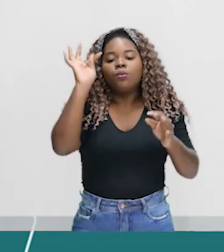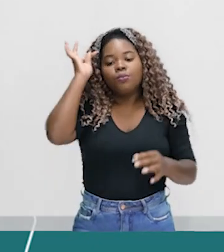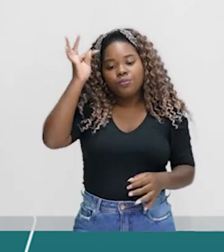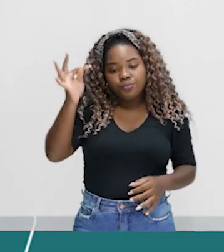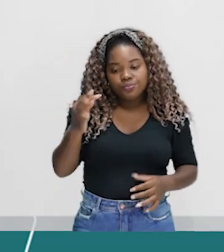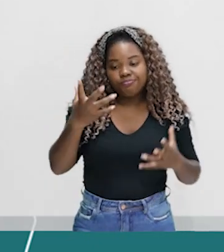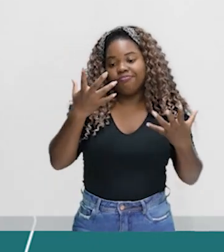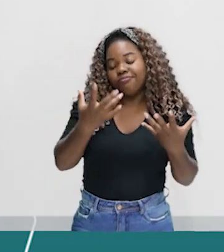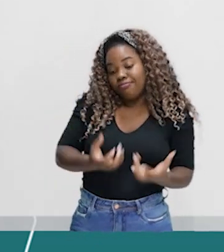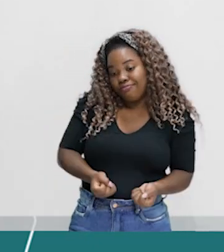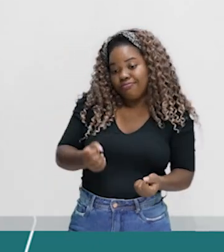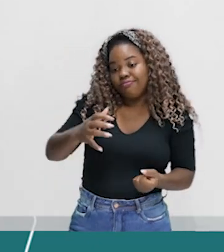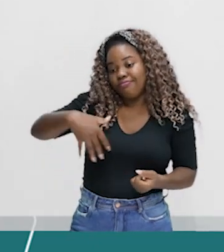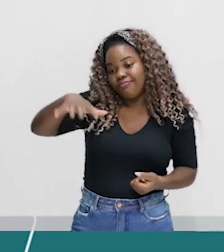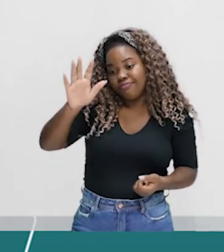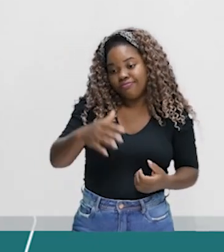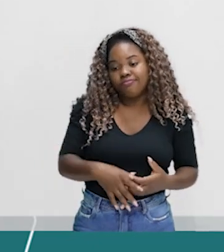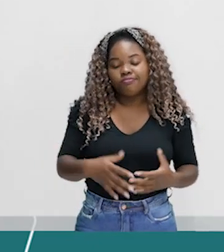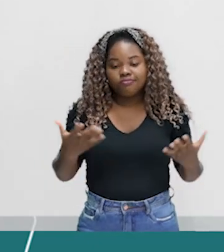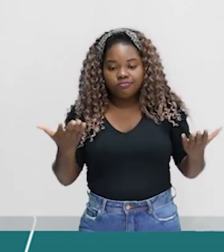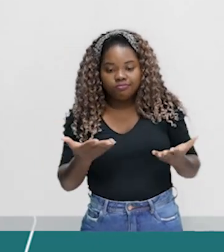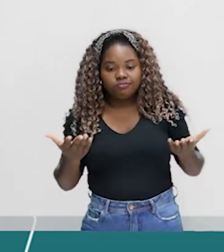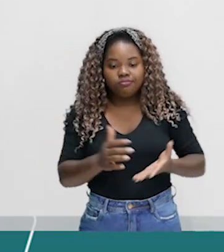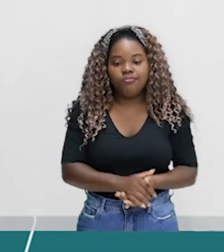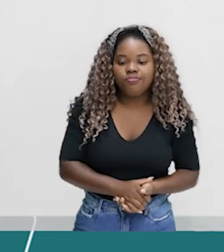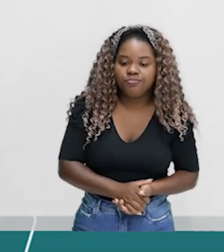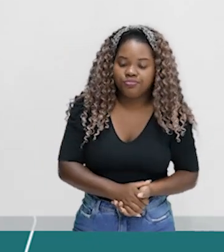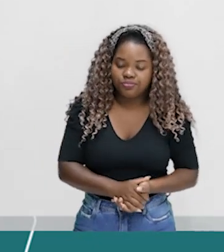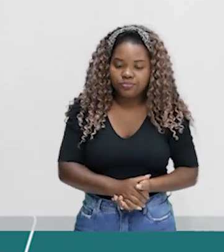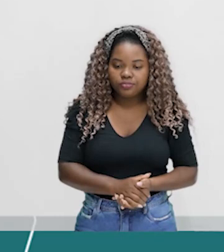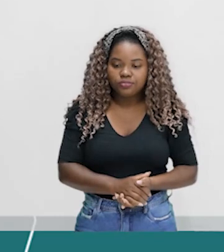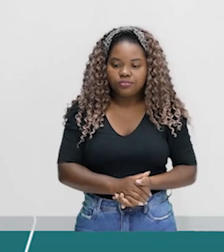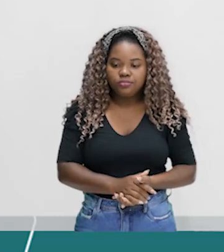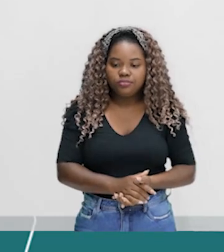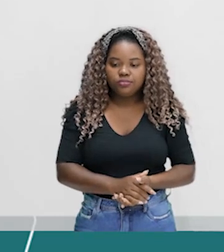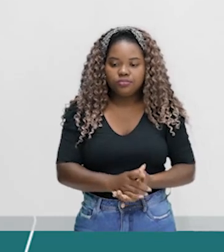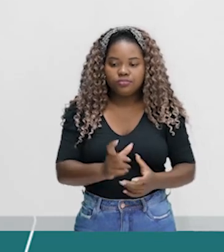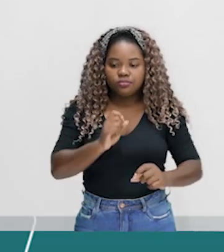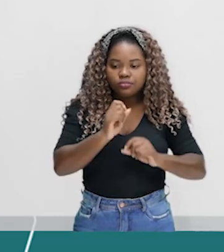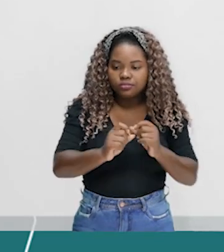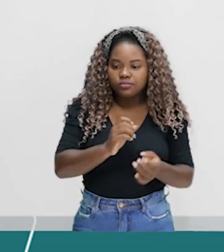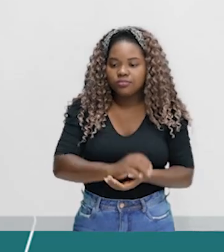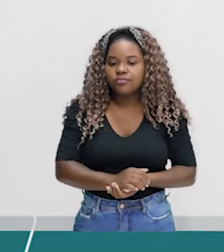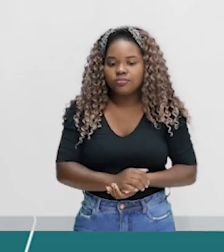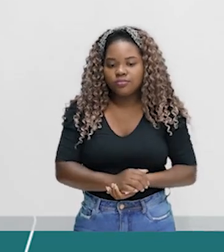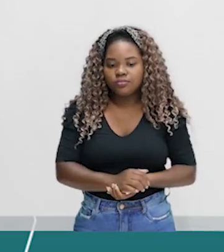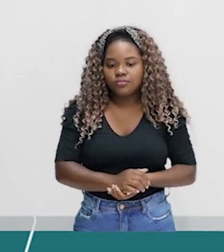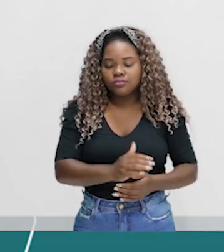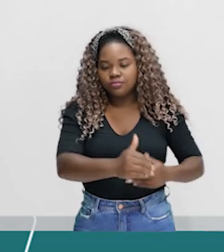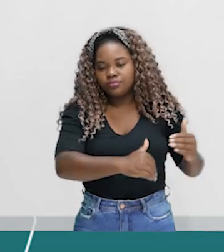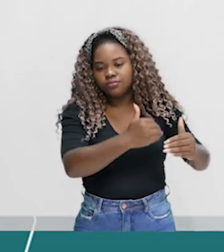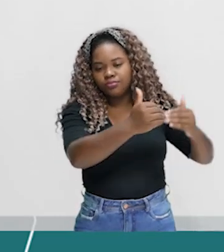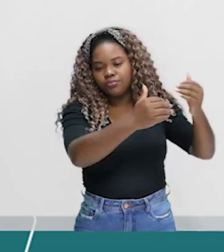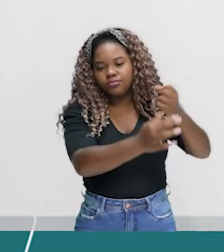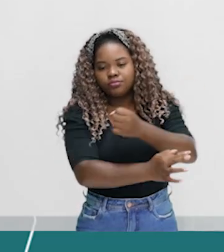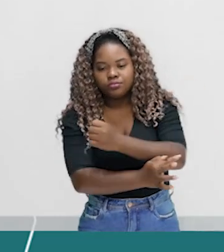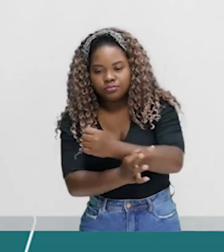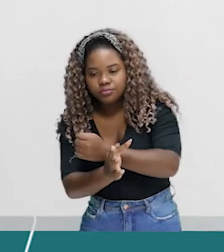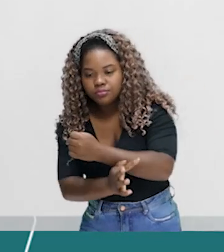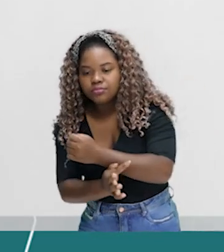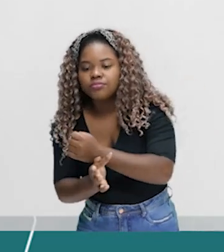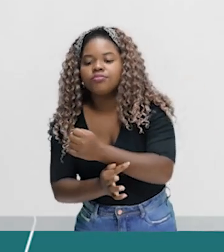mais aceita atualmente. A elaboração dessa teoria foi uma consequência direta do grande desenvolvimento da